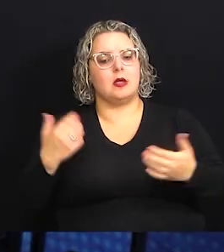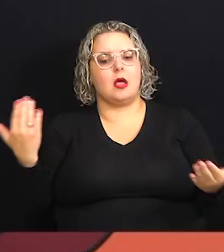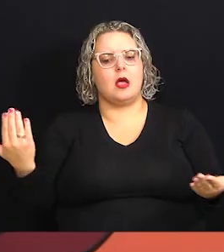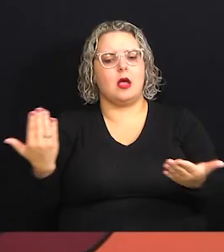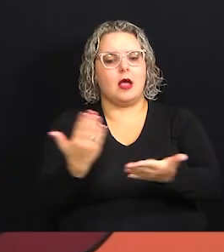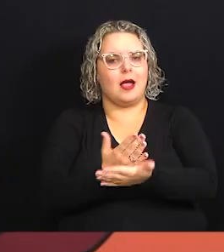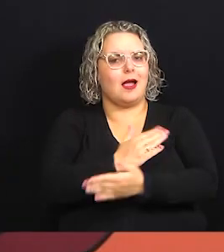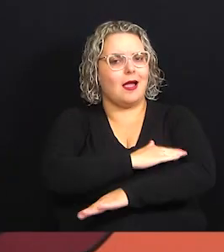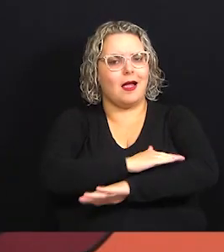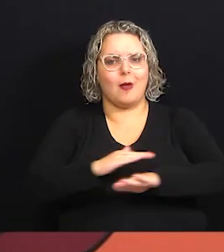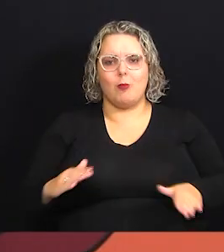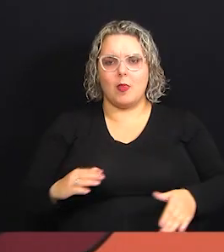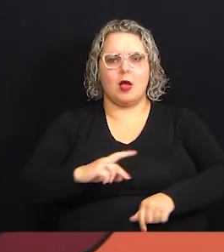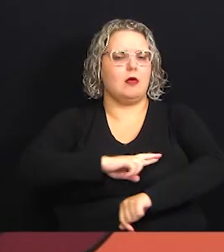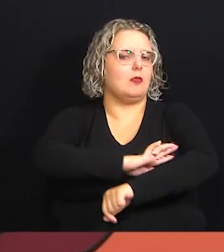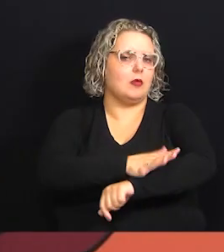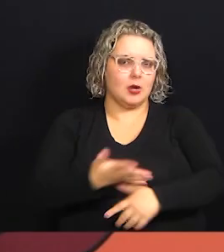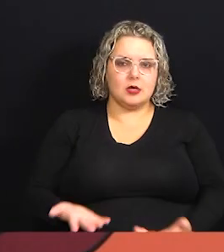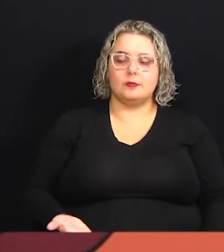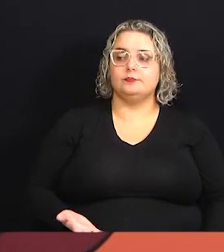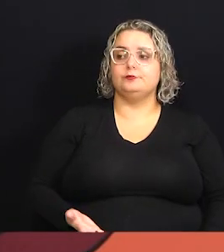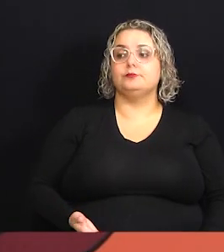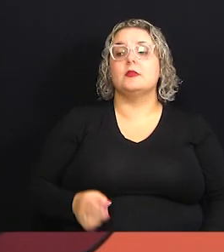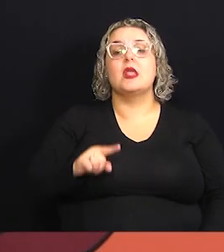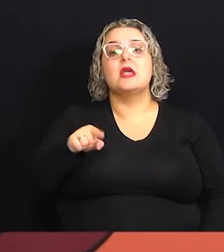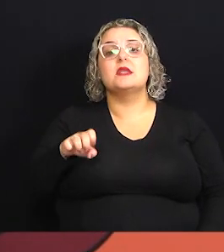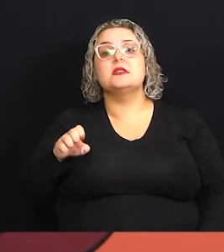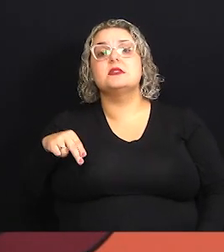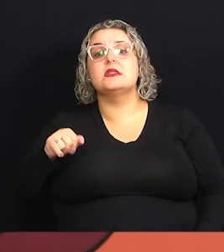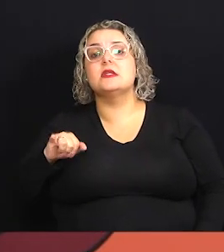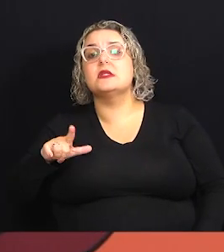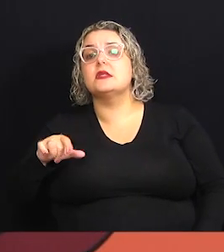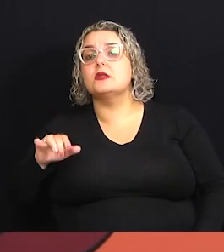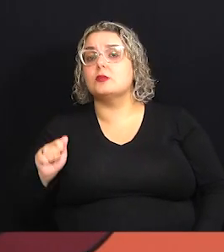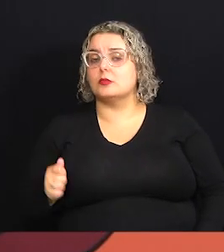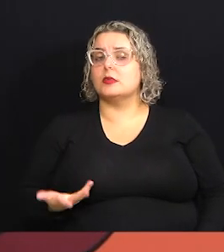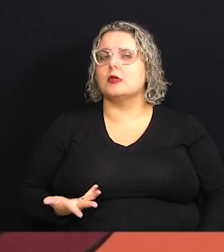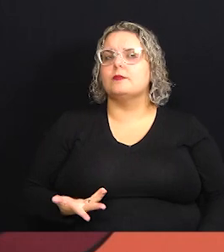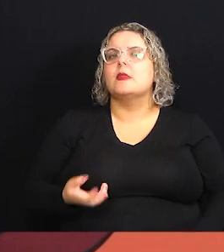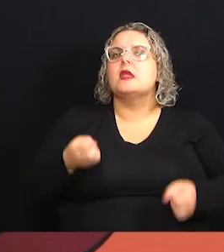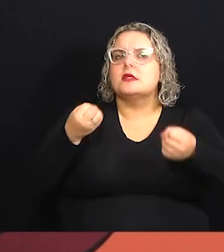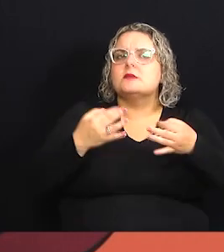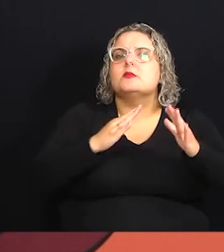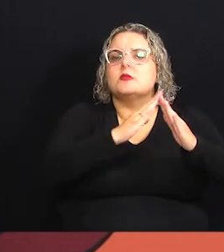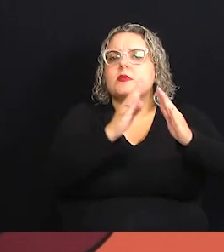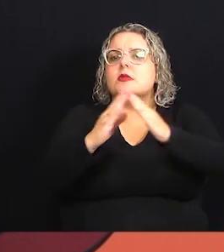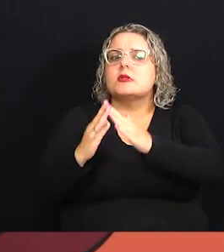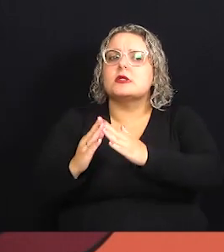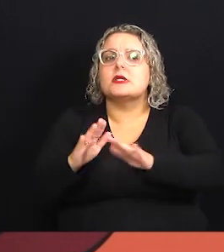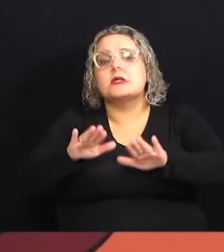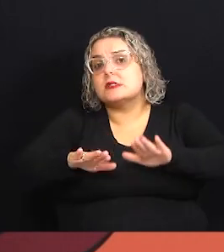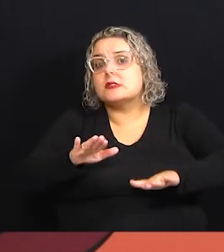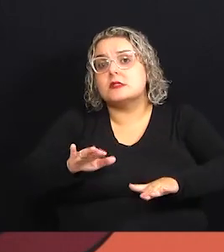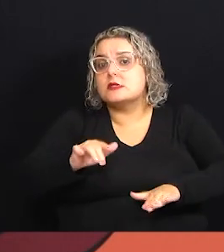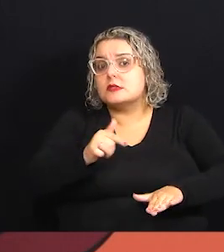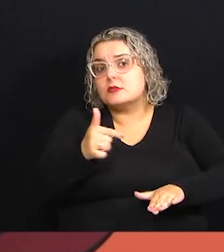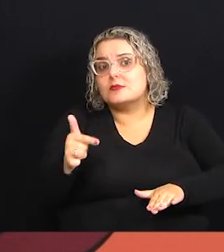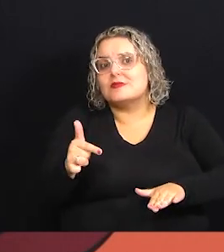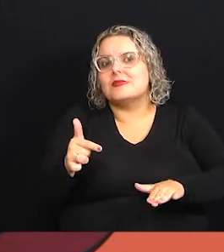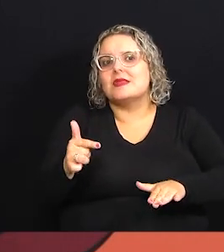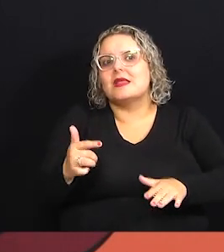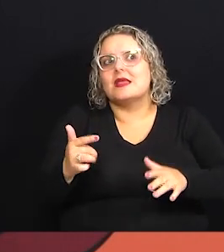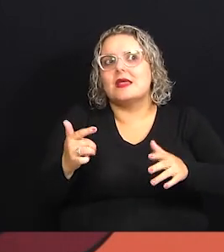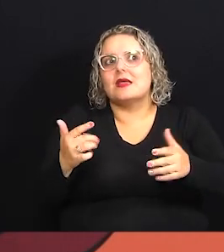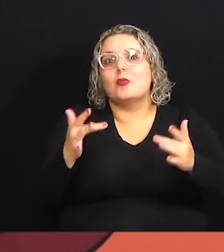espaços. Zenilda, agora explica, né, para o pessoal de casa que às vezes não está familiarizado, né, com o